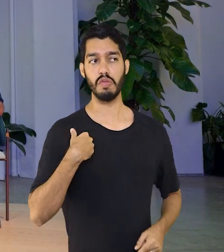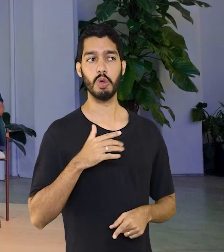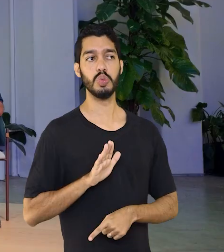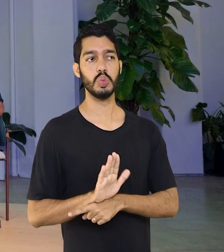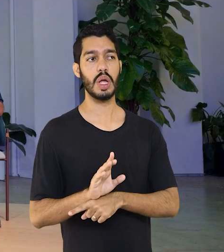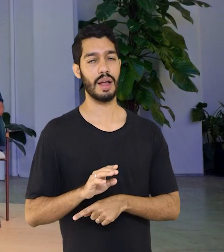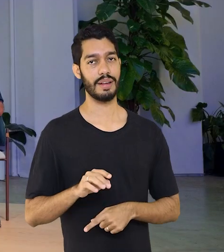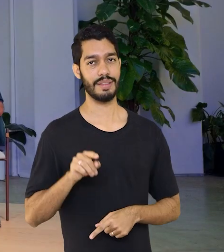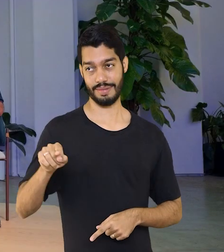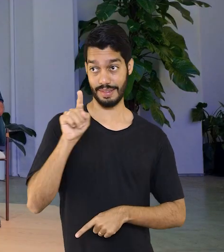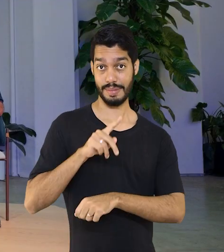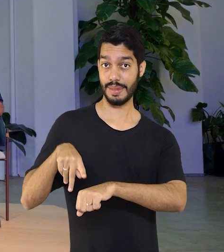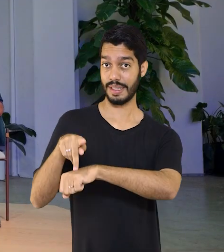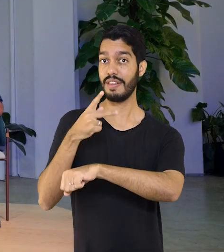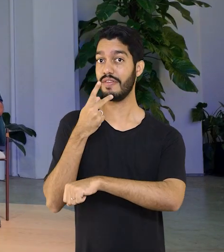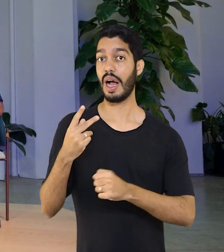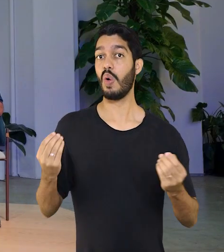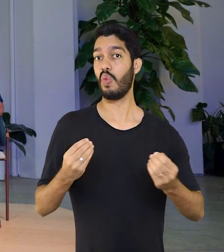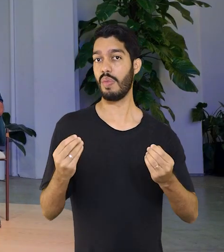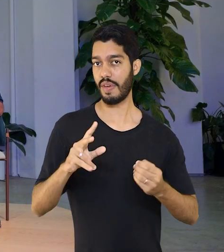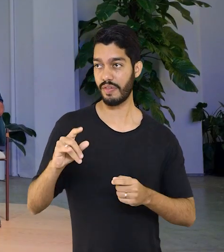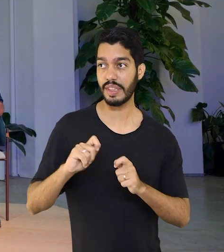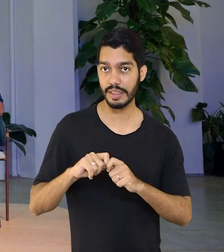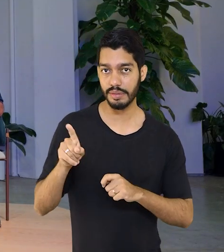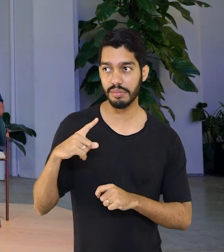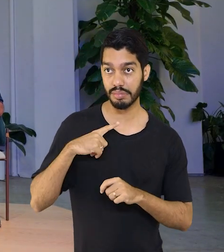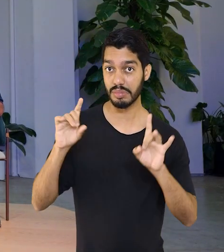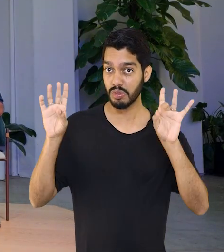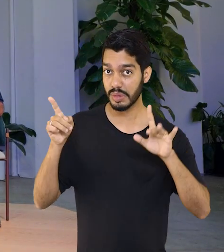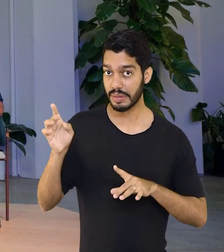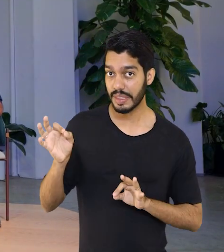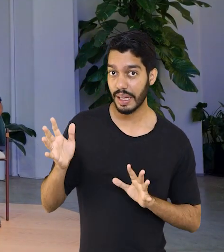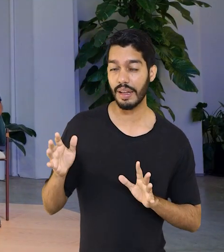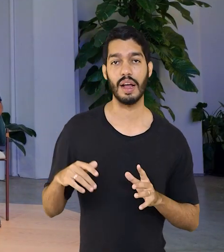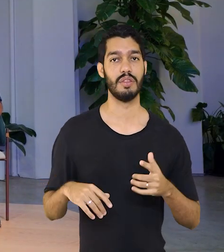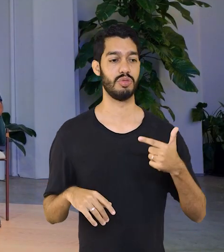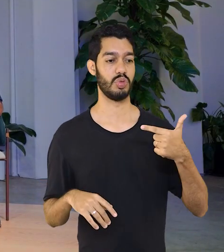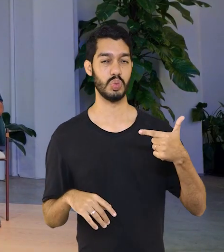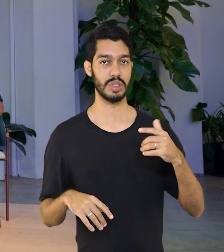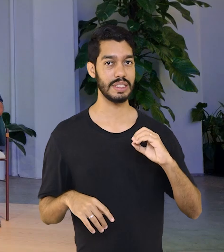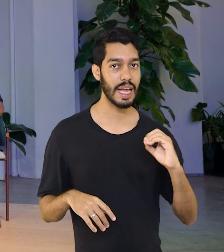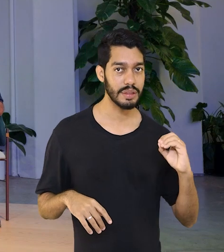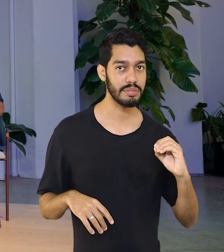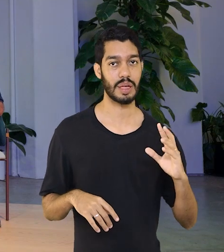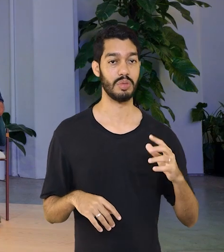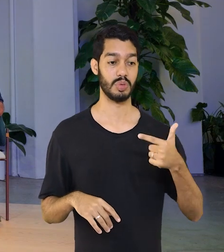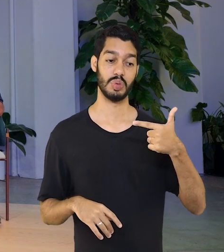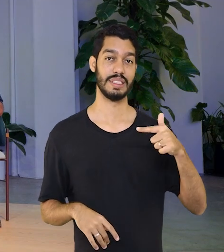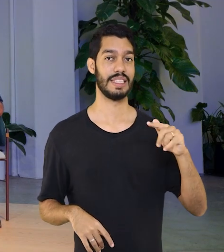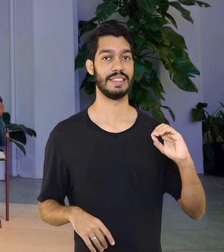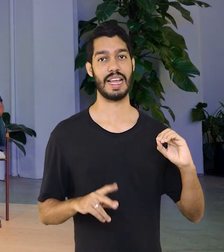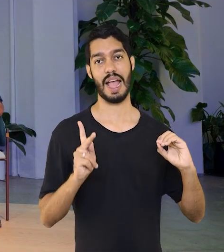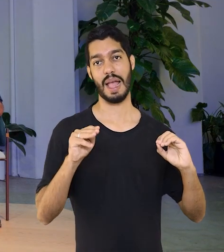países, aqueles que dizem como que vão fazer isso, forem cumpridas, aí não é 240, é